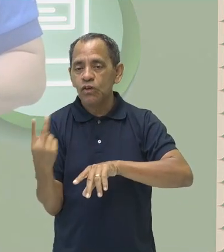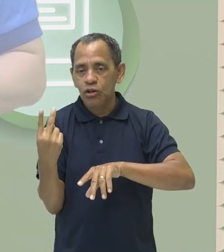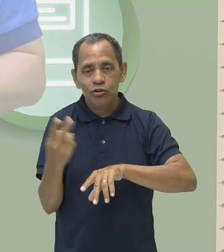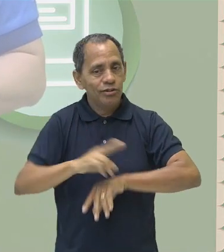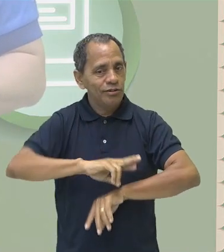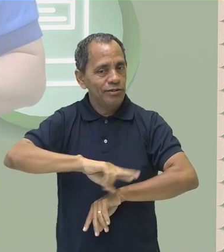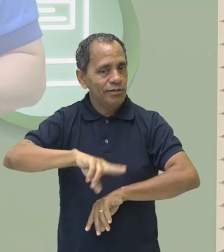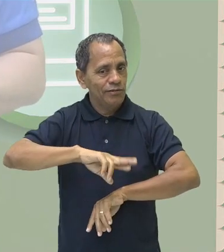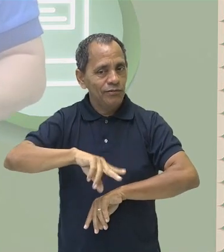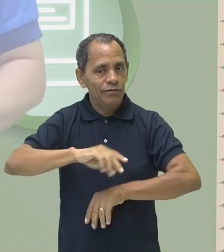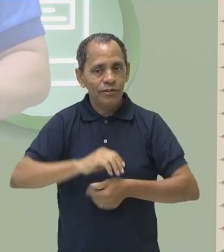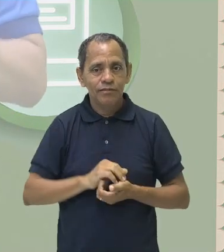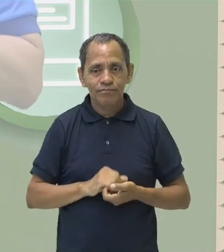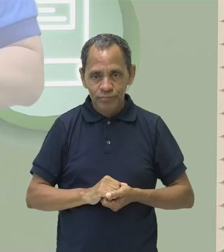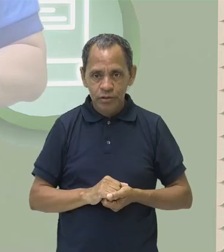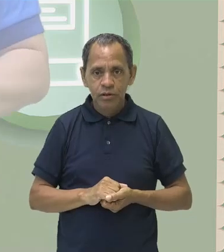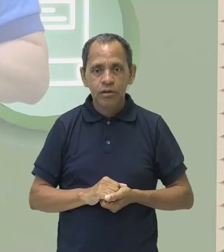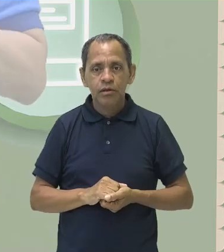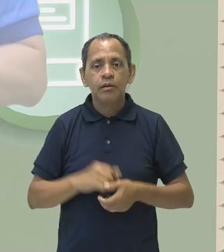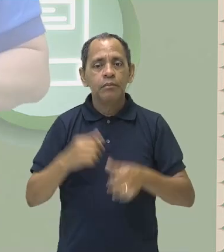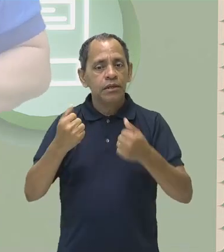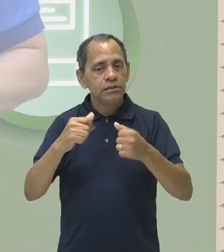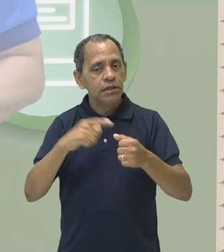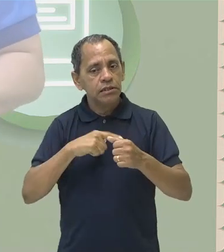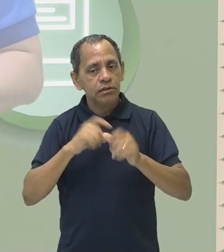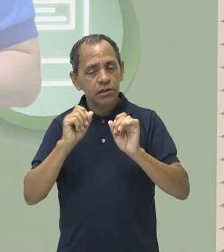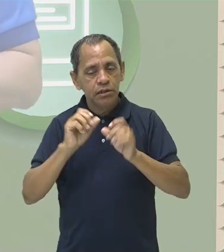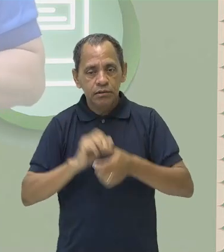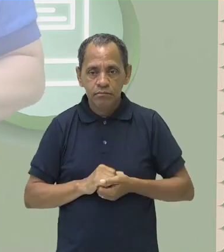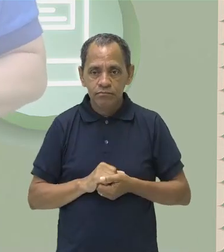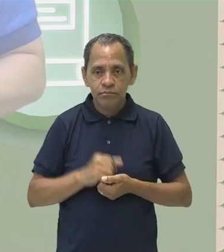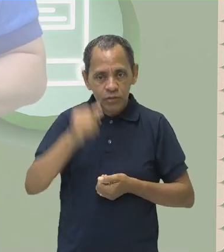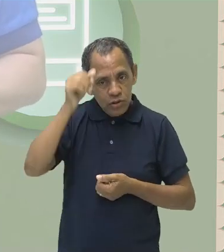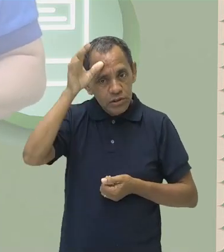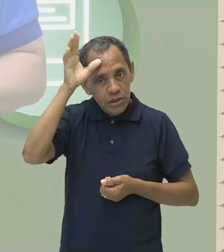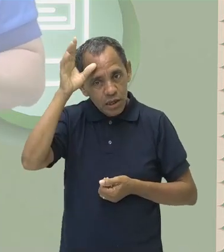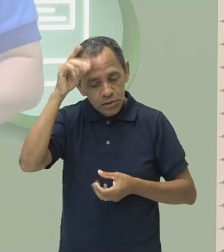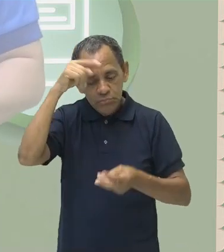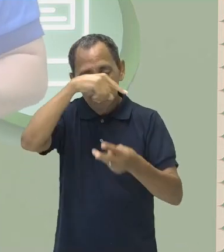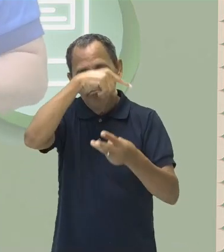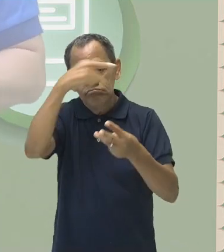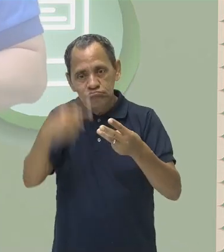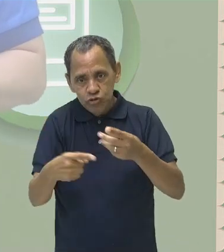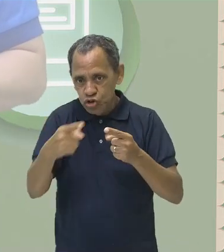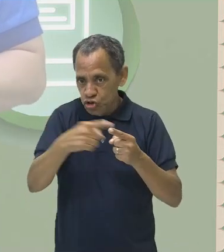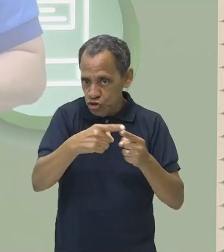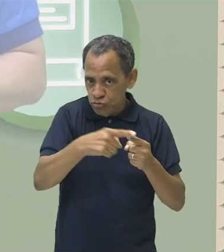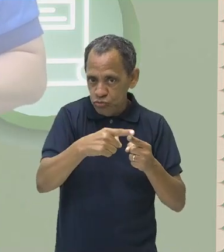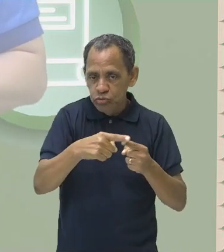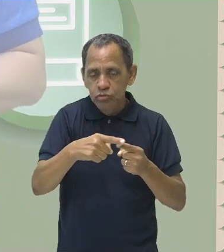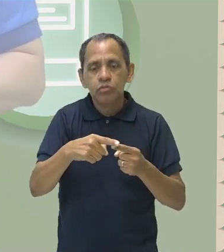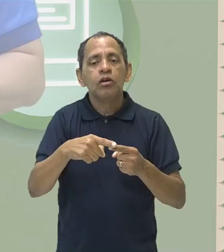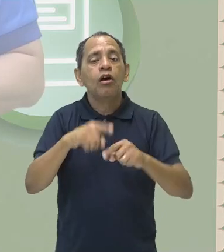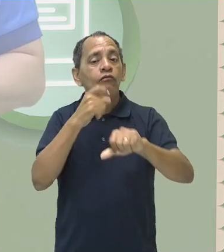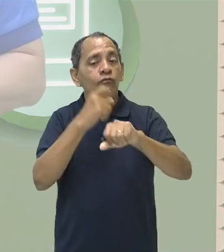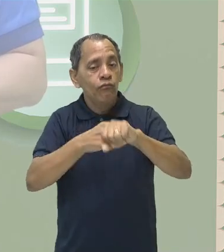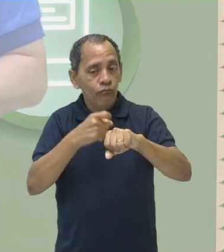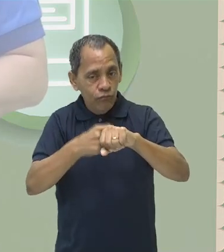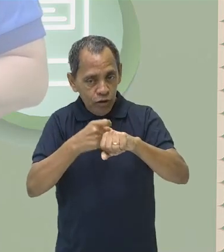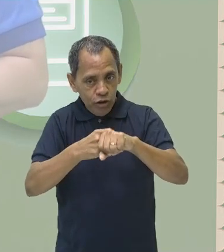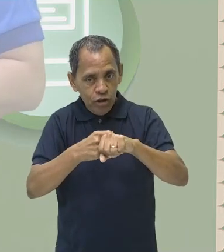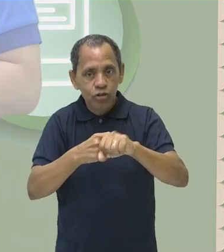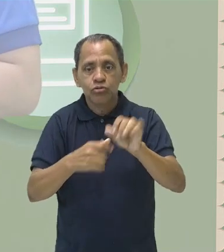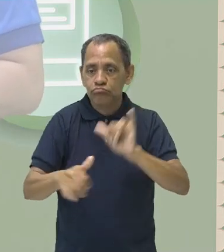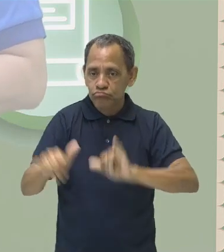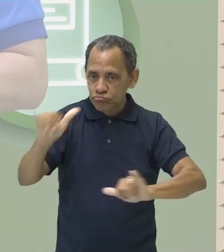desses padrões de qualidade, certo? Então, como são 3 tipos, nós vamos estudar aqui os 3 tipos. Os parâmetros físicos, os